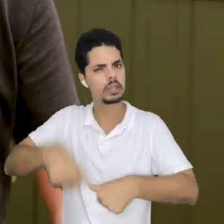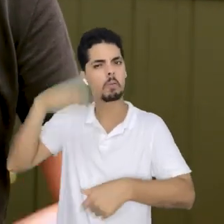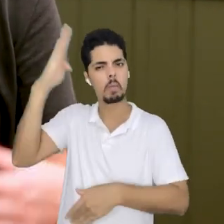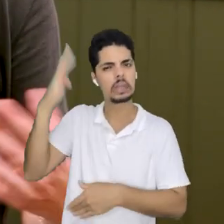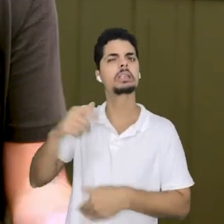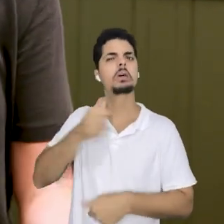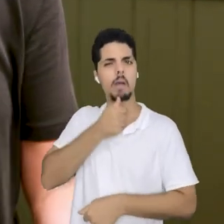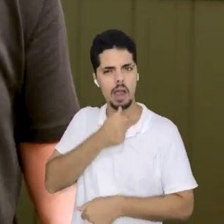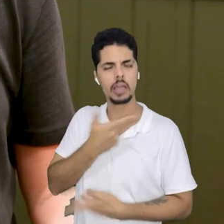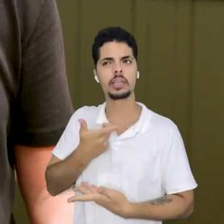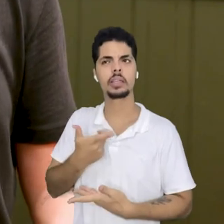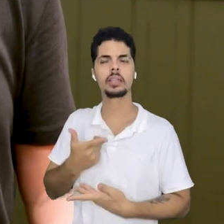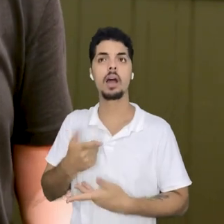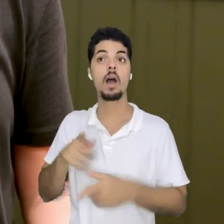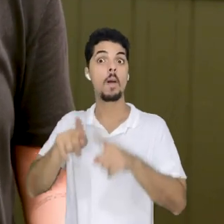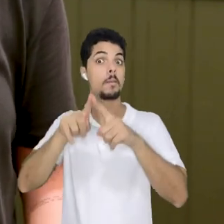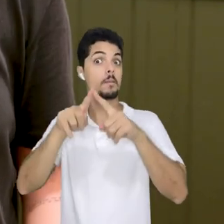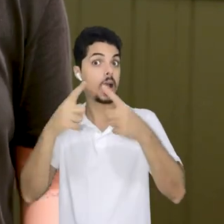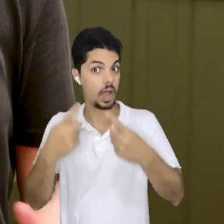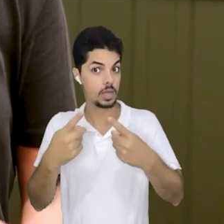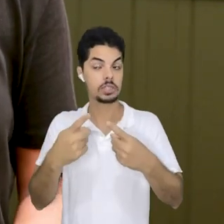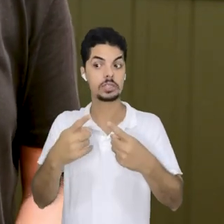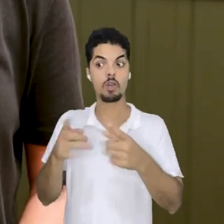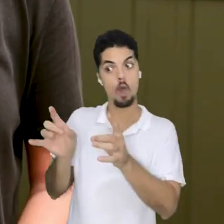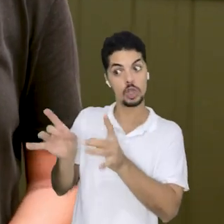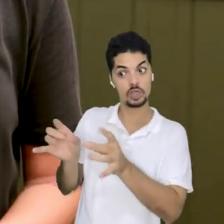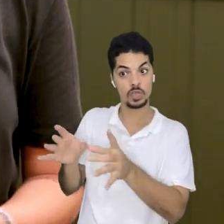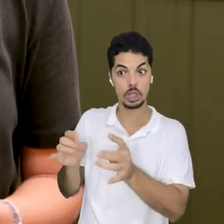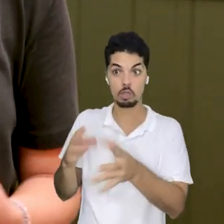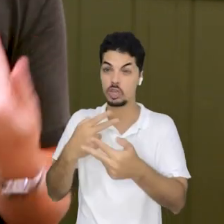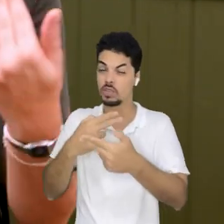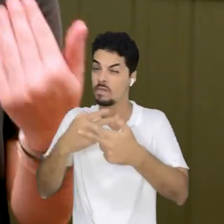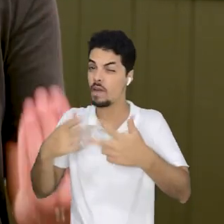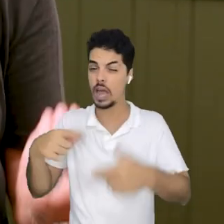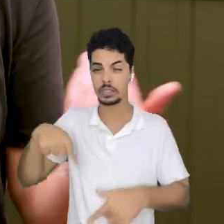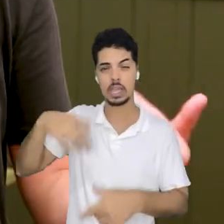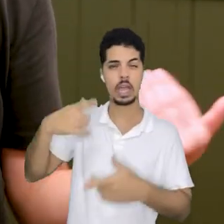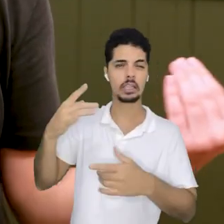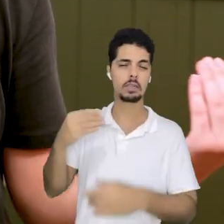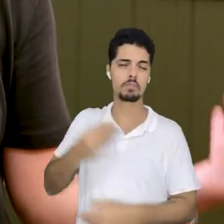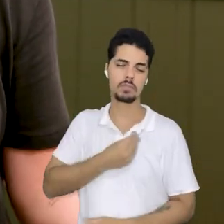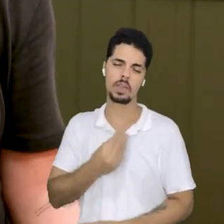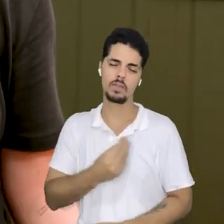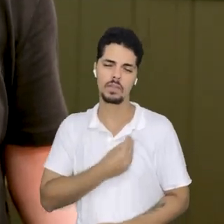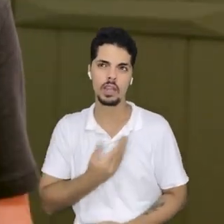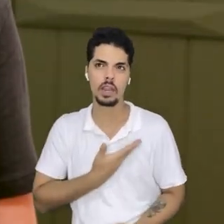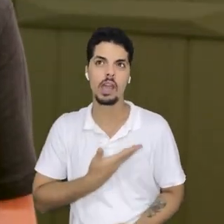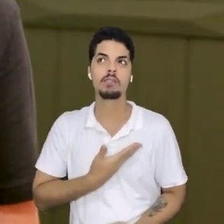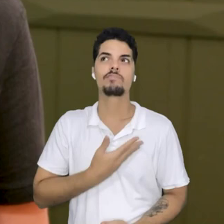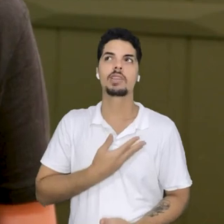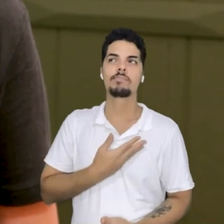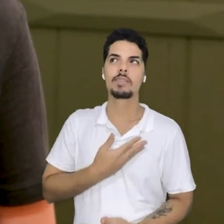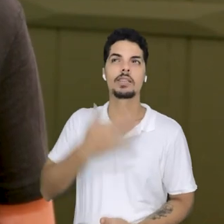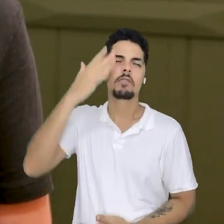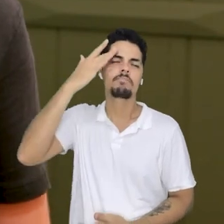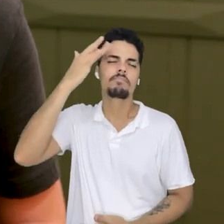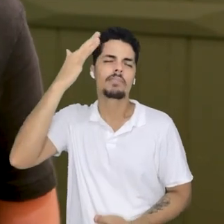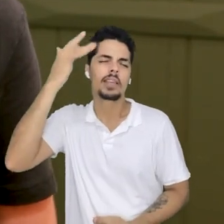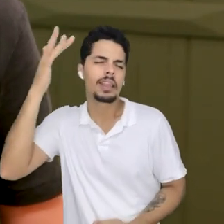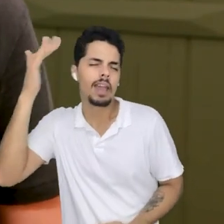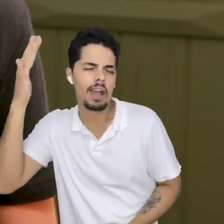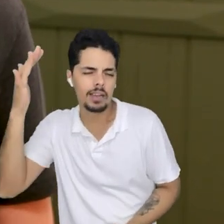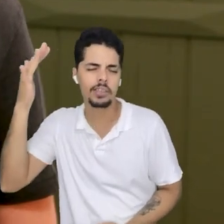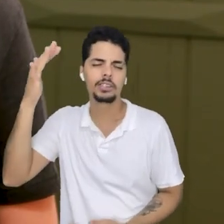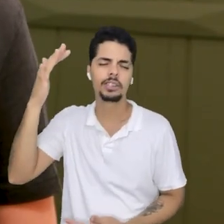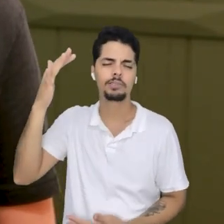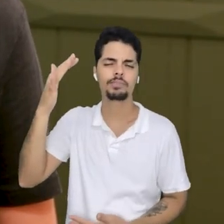estavam aqui, principalmente os comerciantes, tinham a ideia de que o Brasil voltasse a ser uma colônia. Inclusive, essa era uma